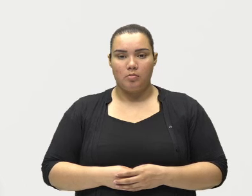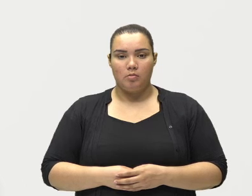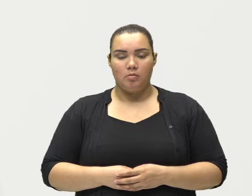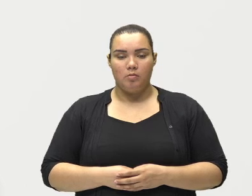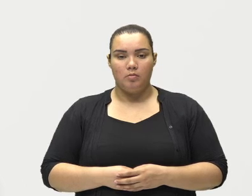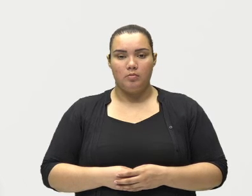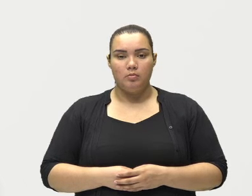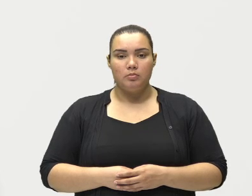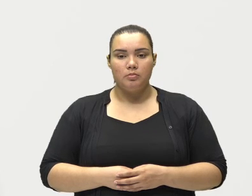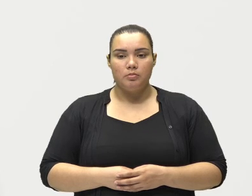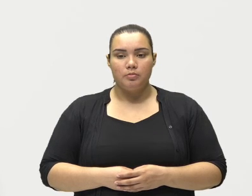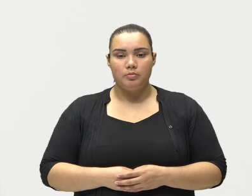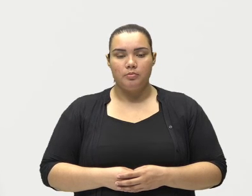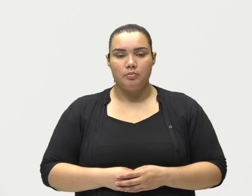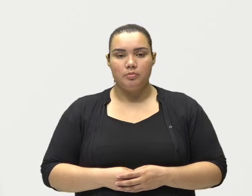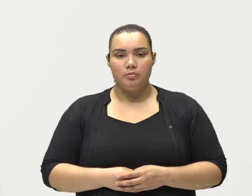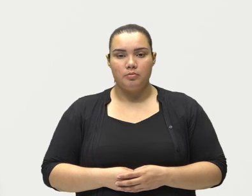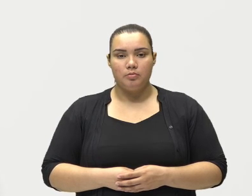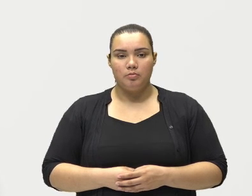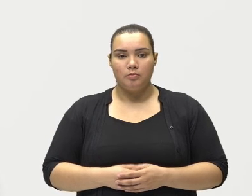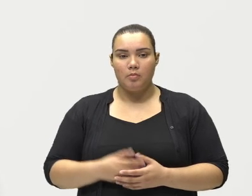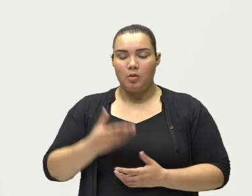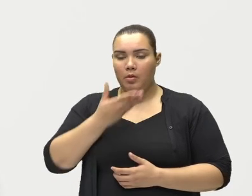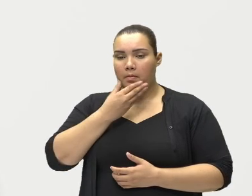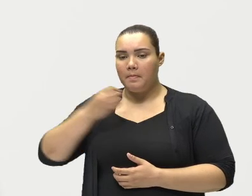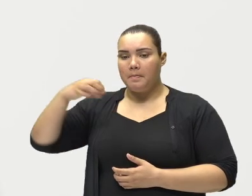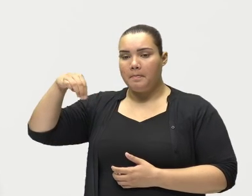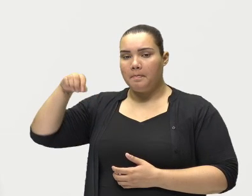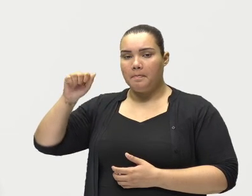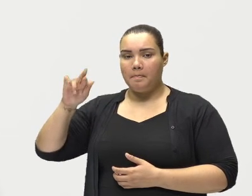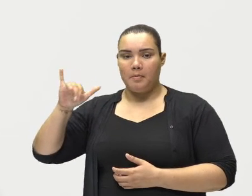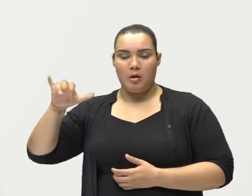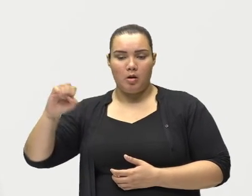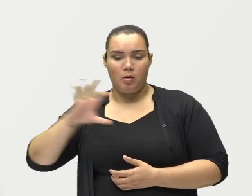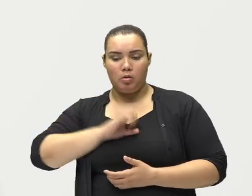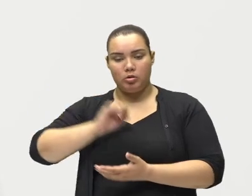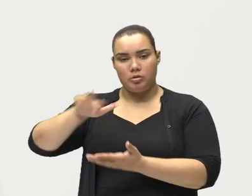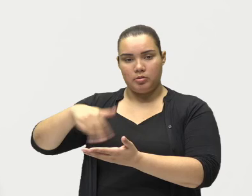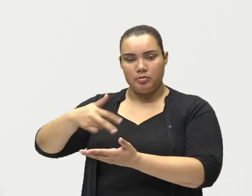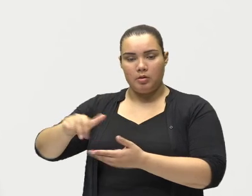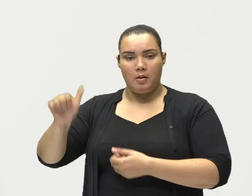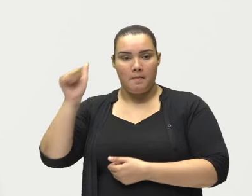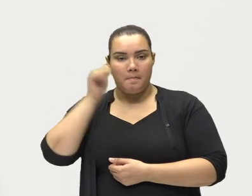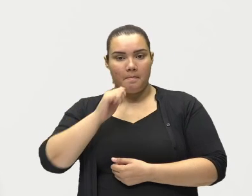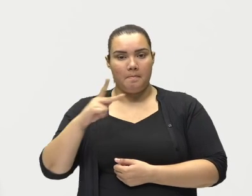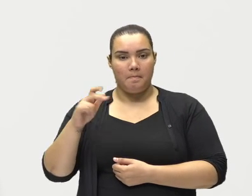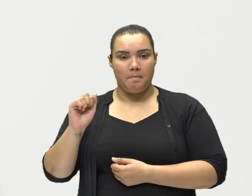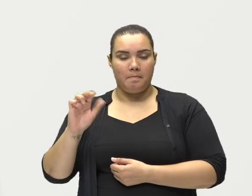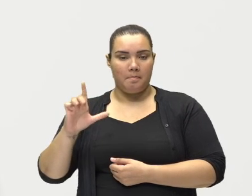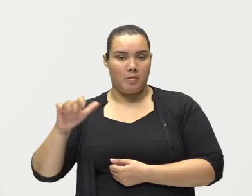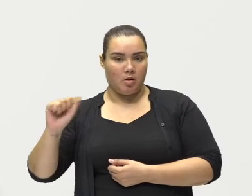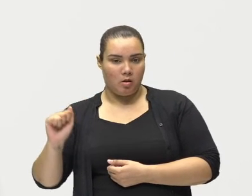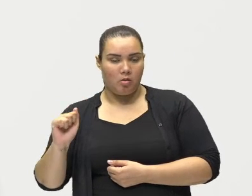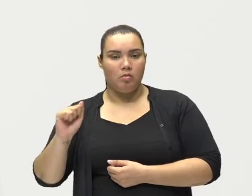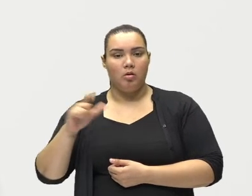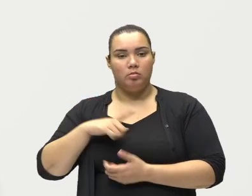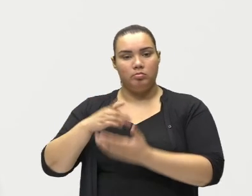Exemplo aí que nós trouxemos. Mário gosta muito de dançar, Paula é estudiosa. Mário gosta muito de